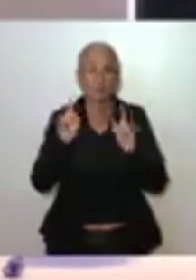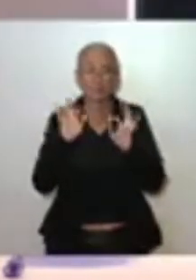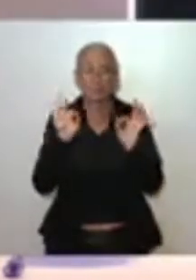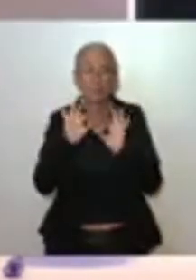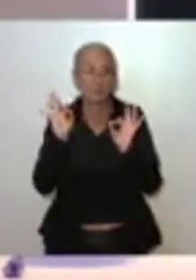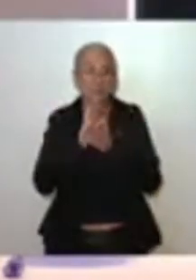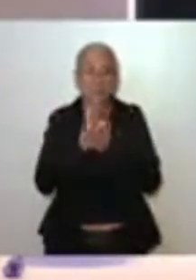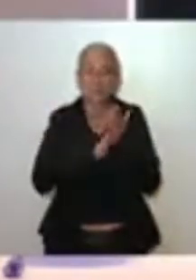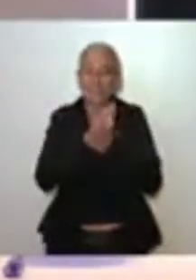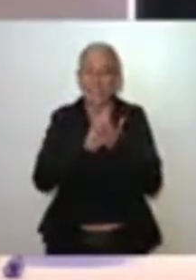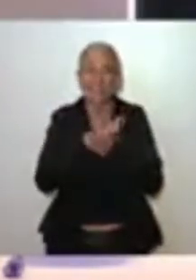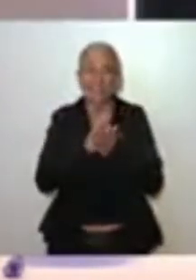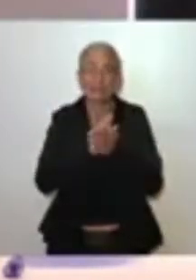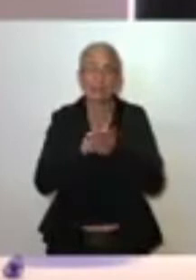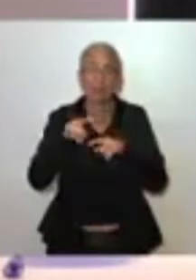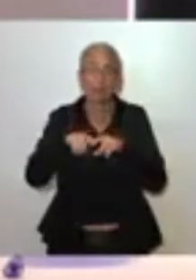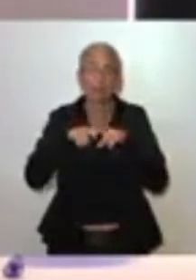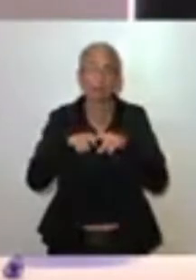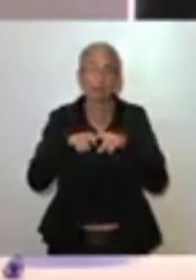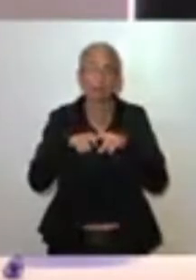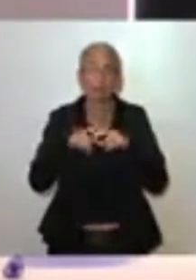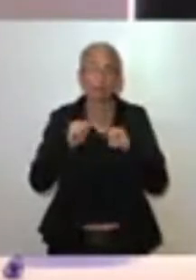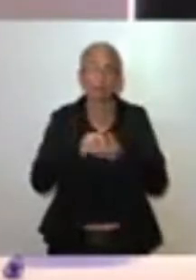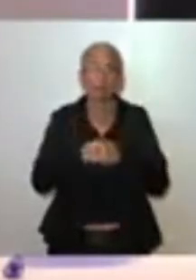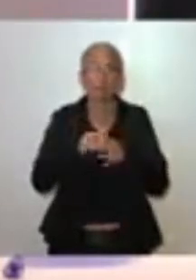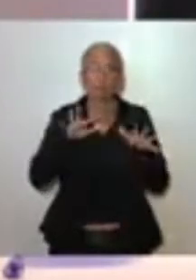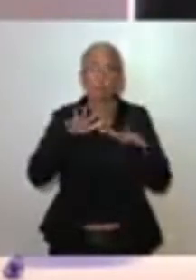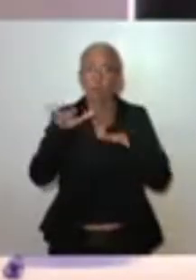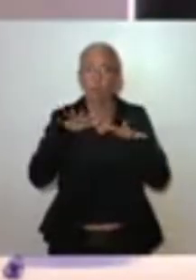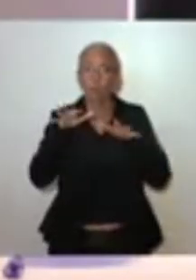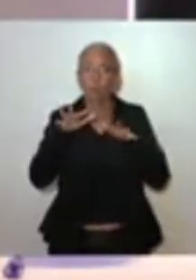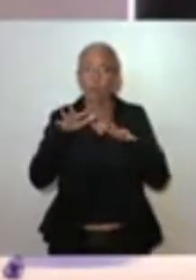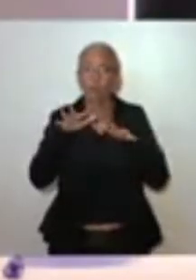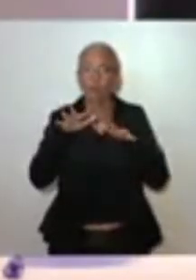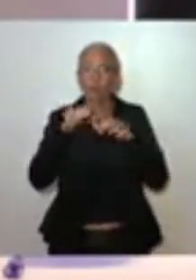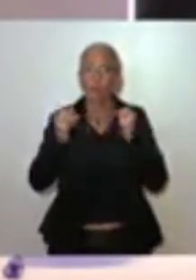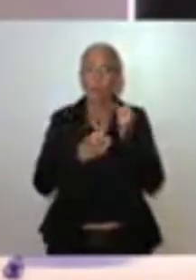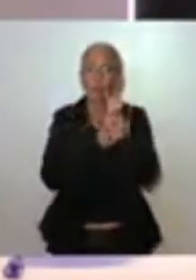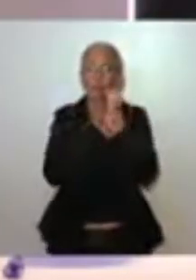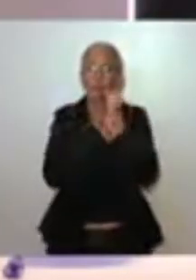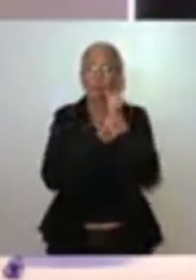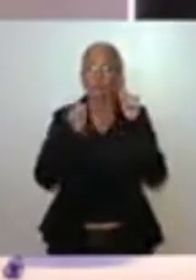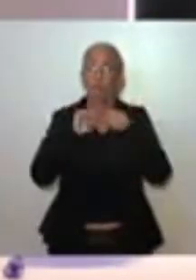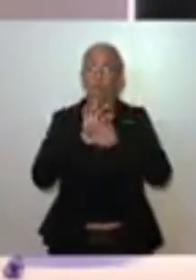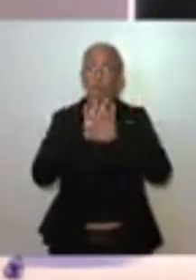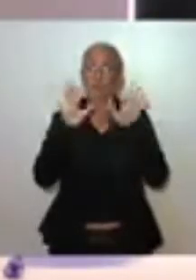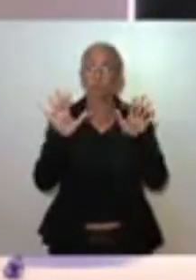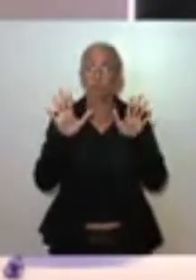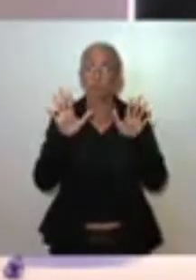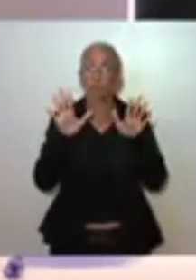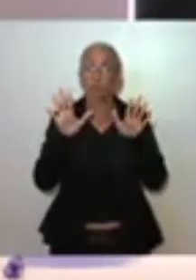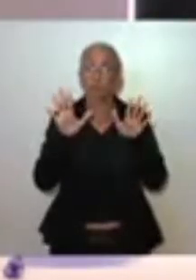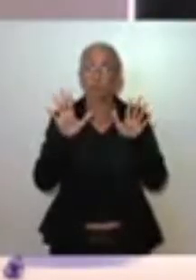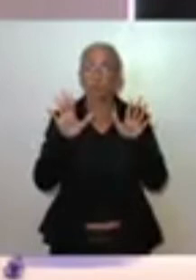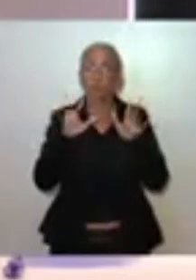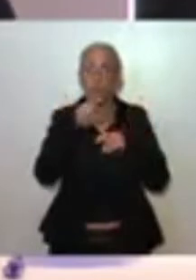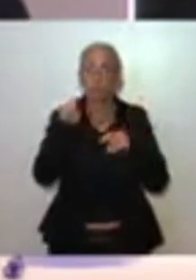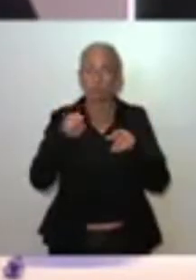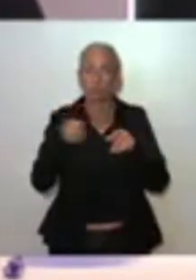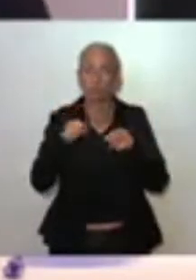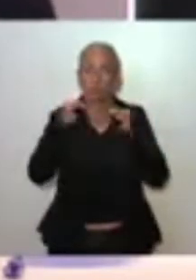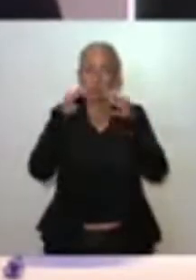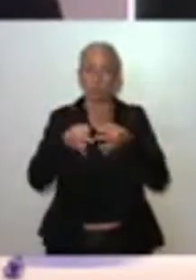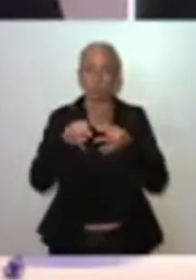portanto e a urna ela é segura ela é transparente e ela auditável ou seja